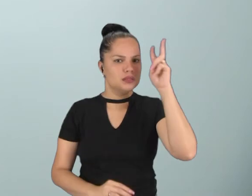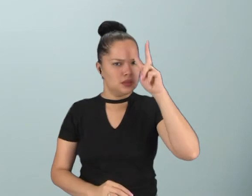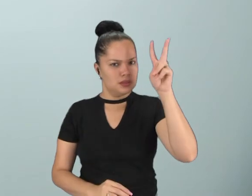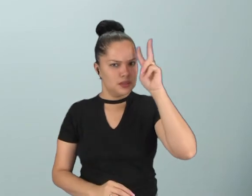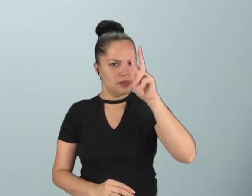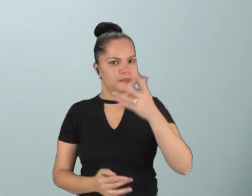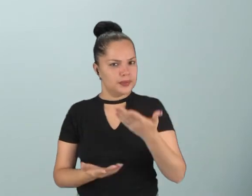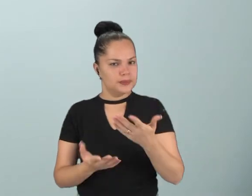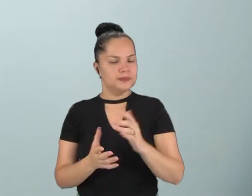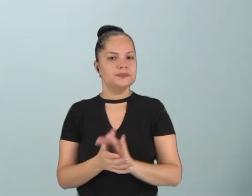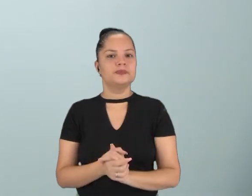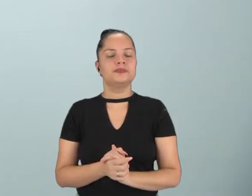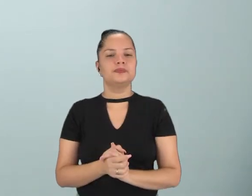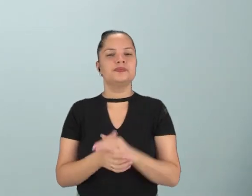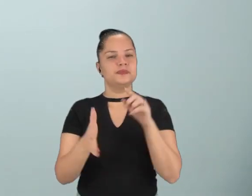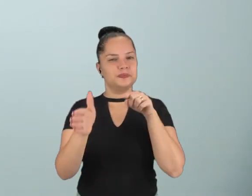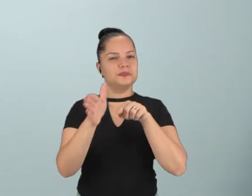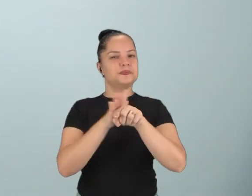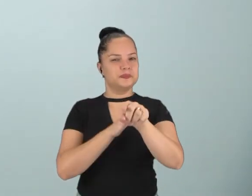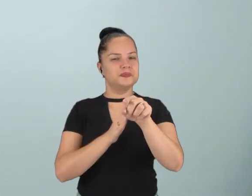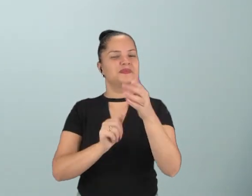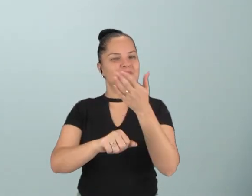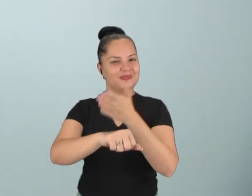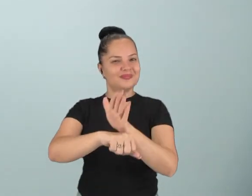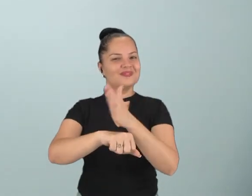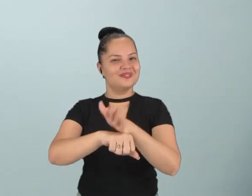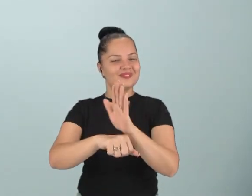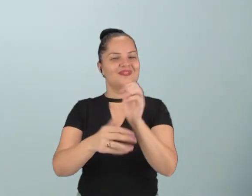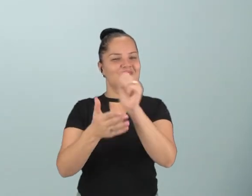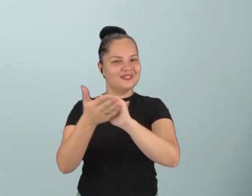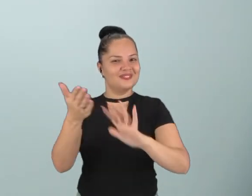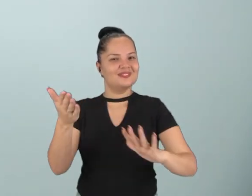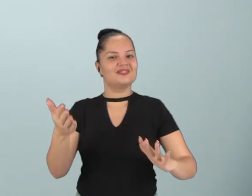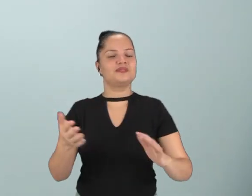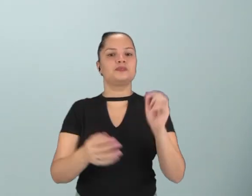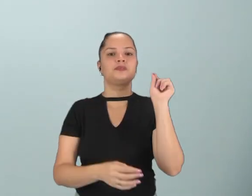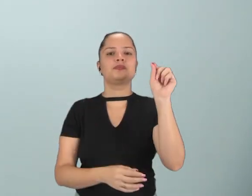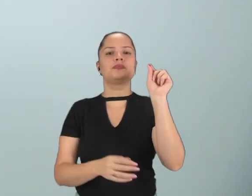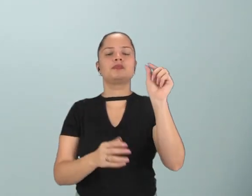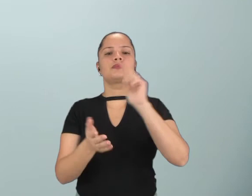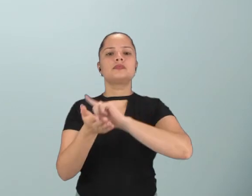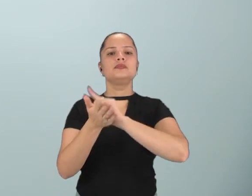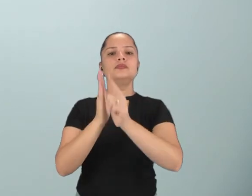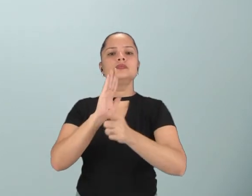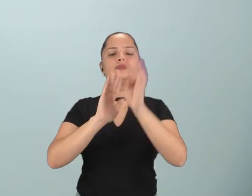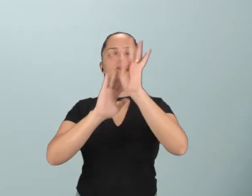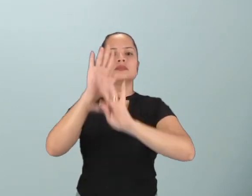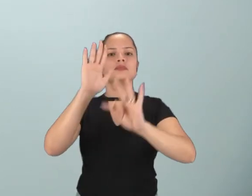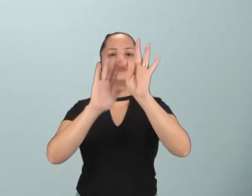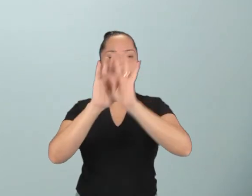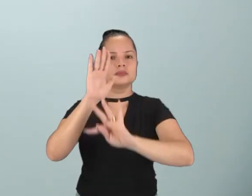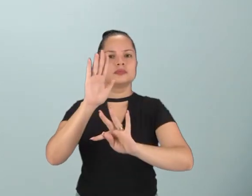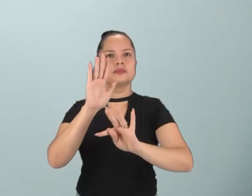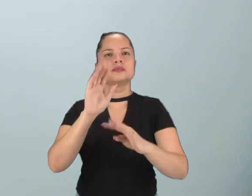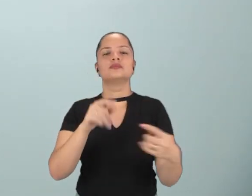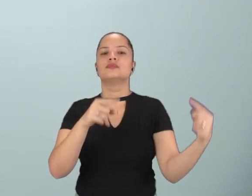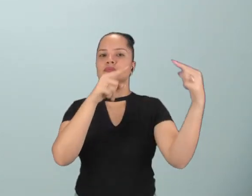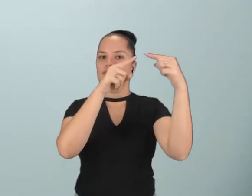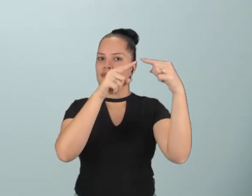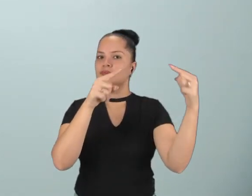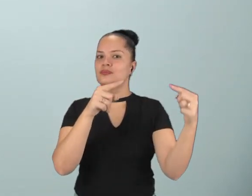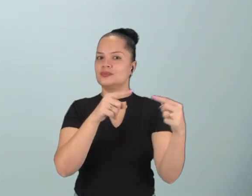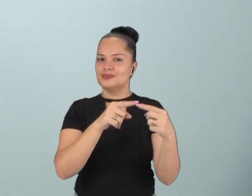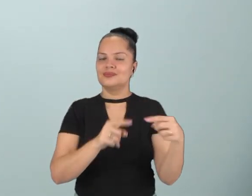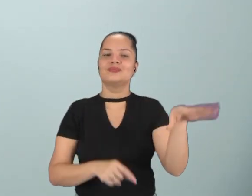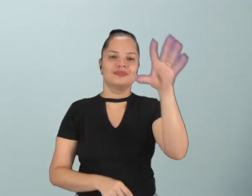lembrados? Essa é a pergunta do nosso exercising. O que são gêneros textuais? Bom, de acordo com o que nós já